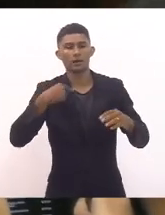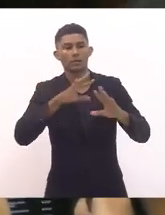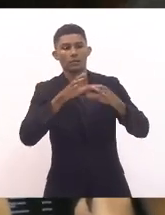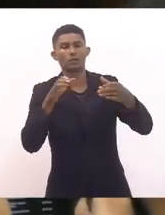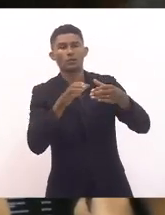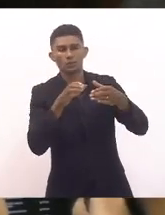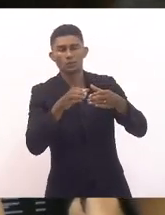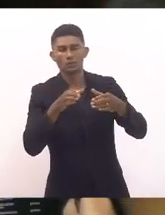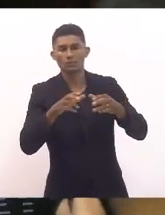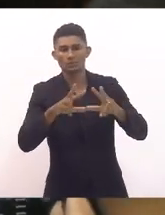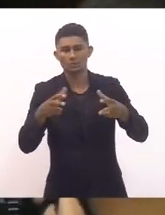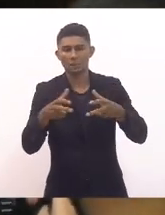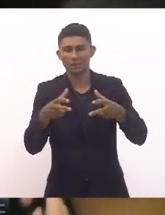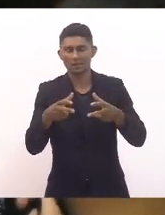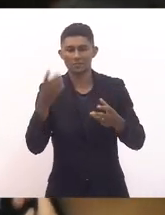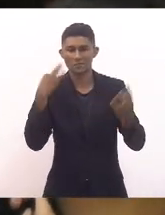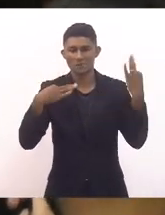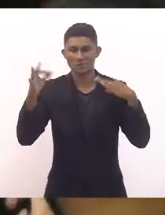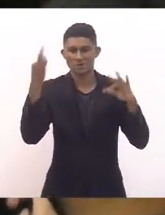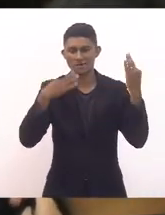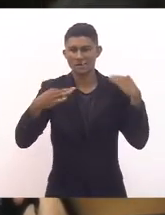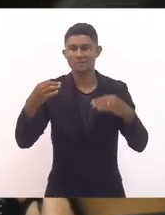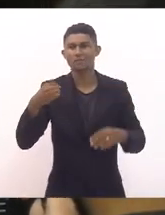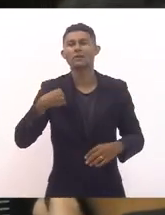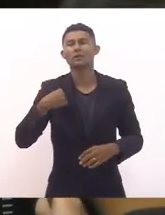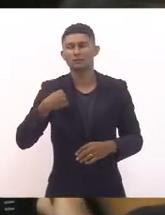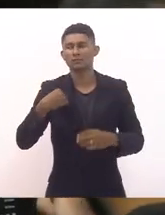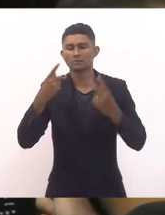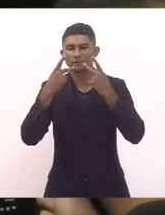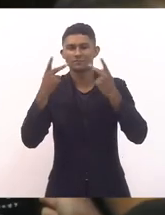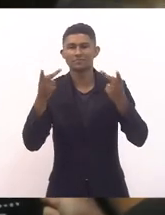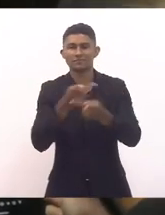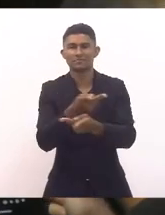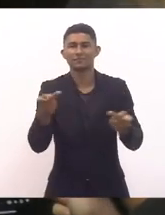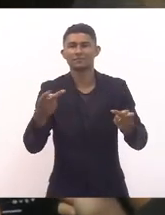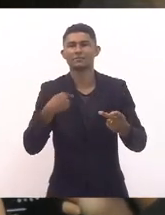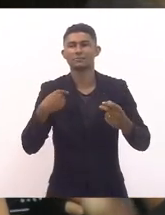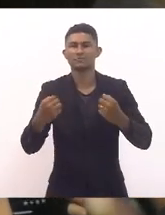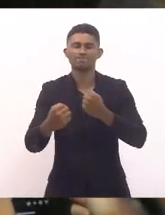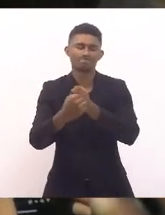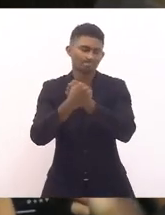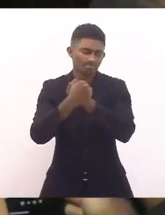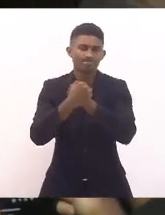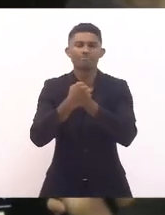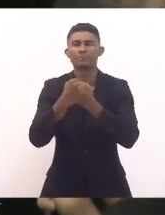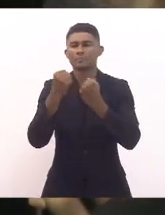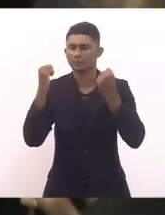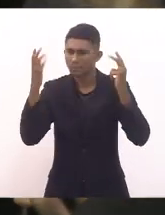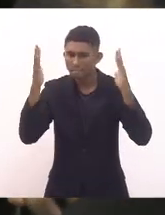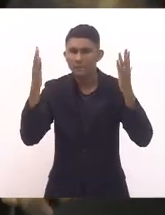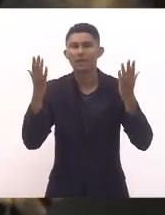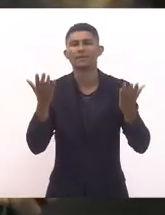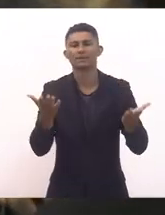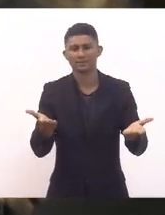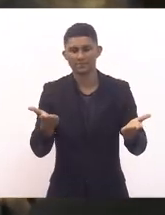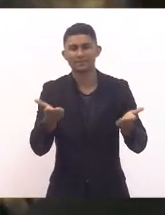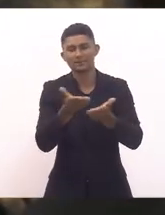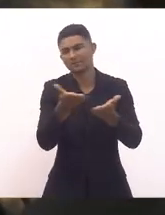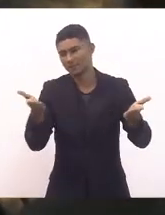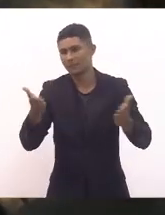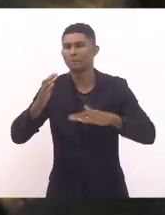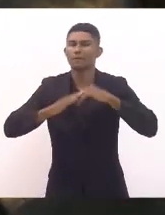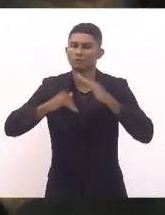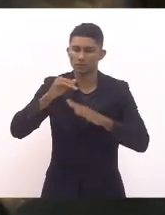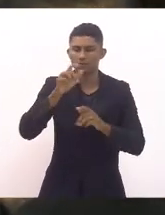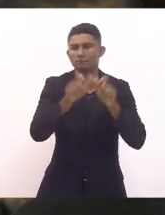de Turismo, não poderia deixar de estar registrando aqui o meu abraço, meus parabéns a esses profissionais